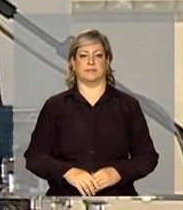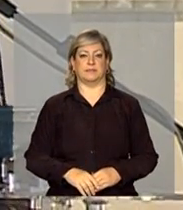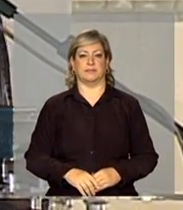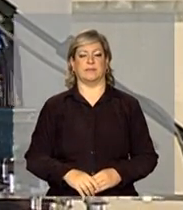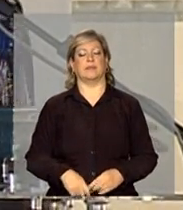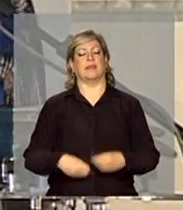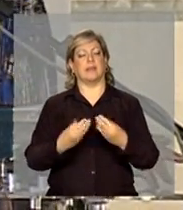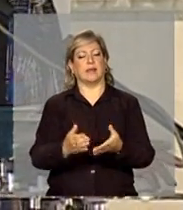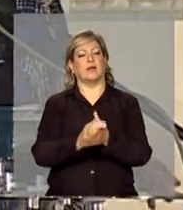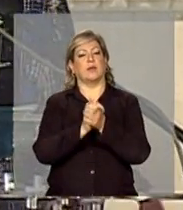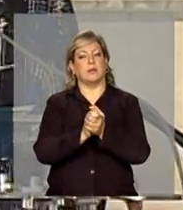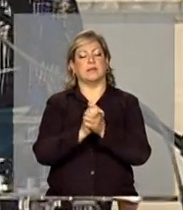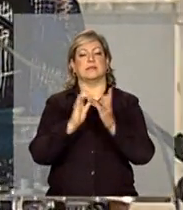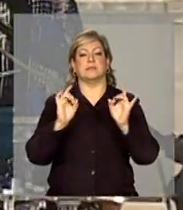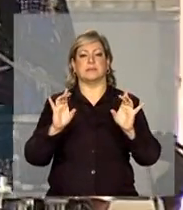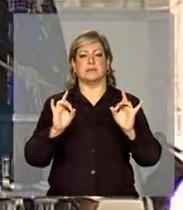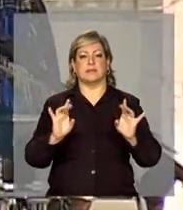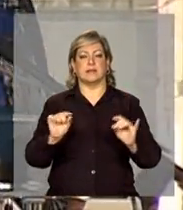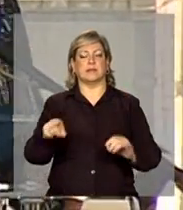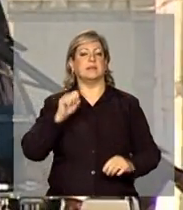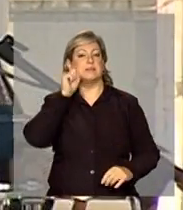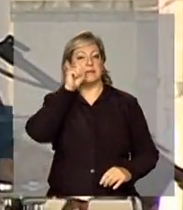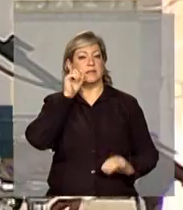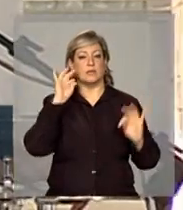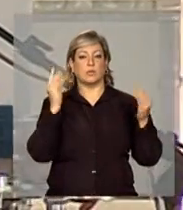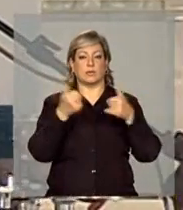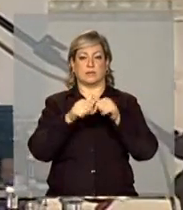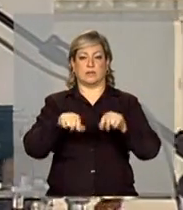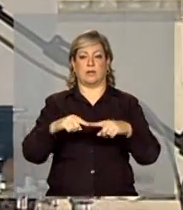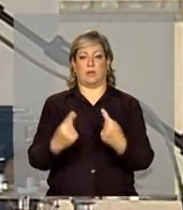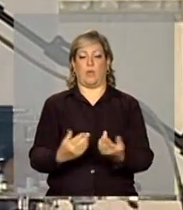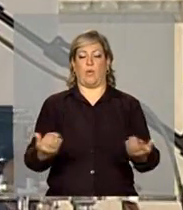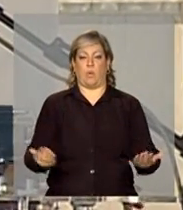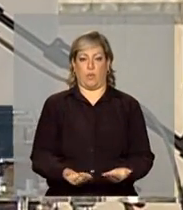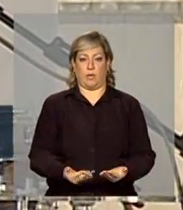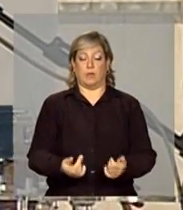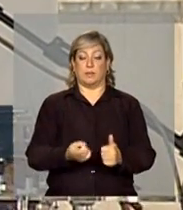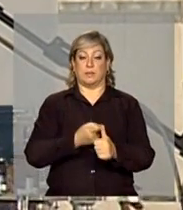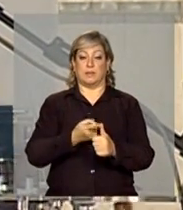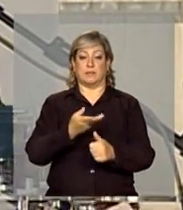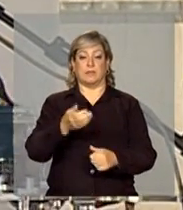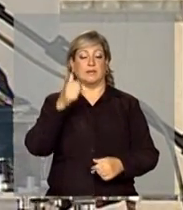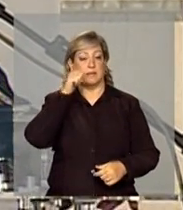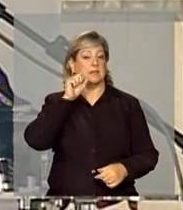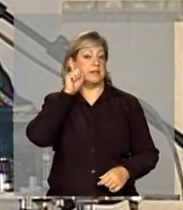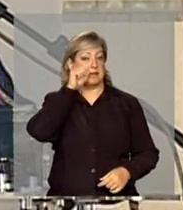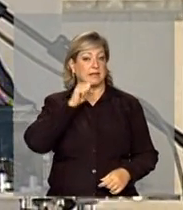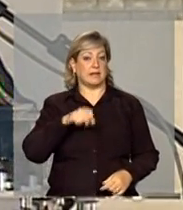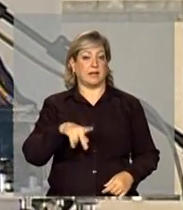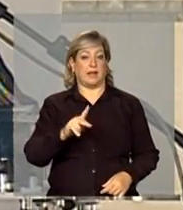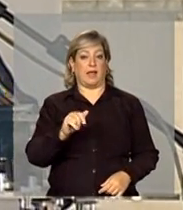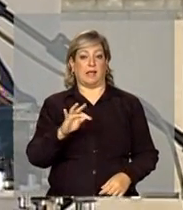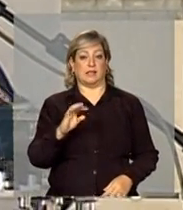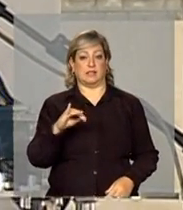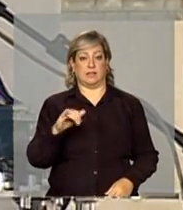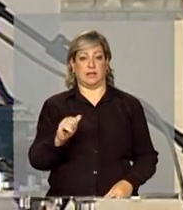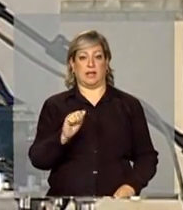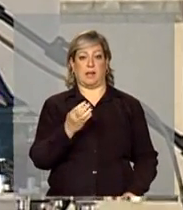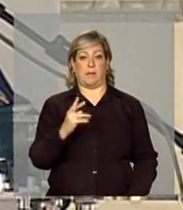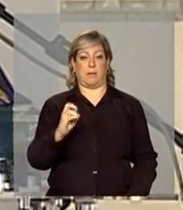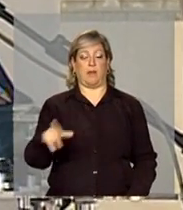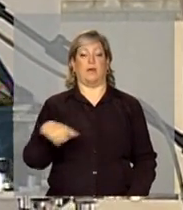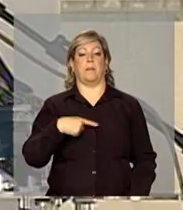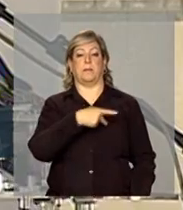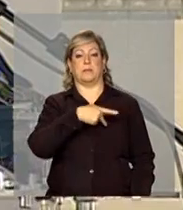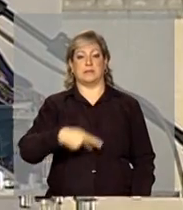um cumprimento especial aos senadores aqui presentes. Primeiro, a senadora Cátia Abreu, presidente